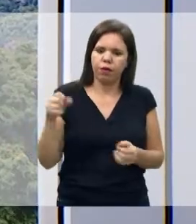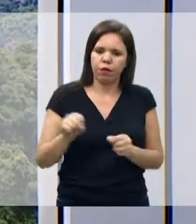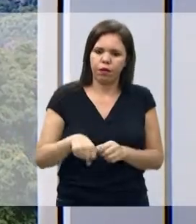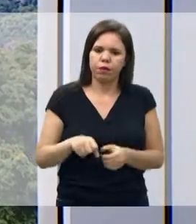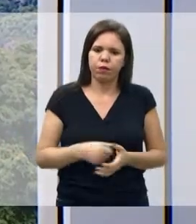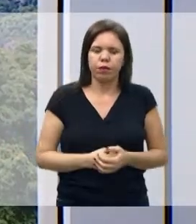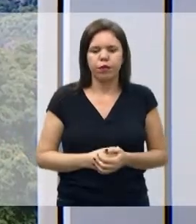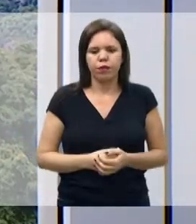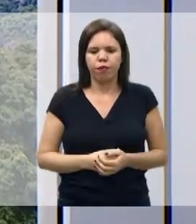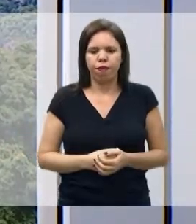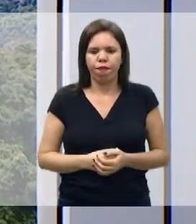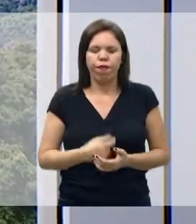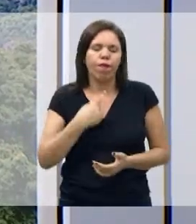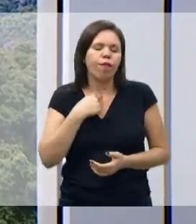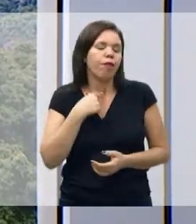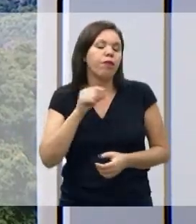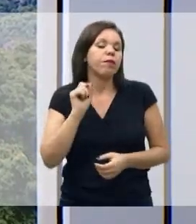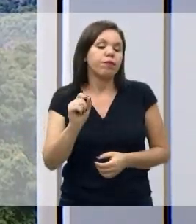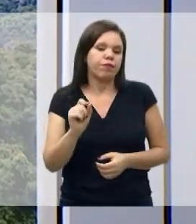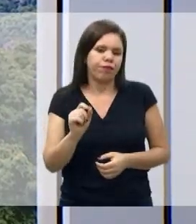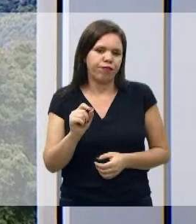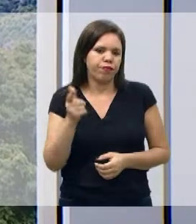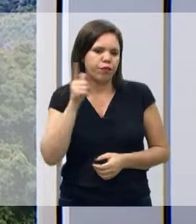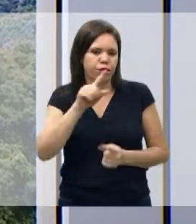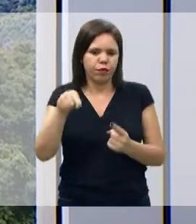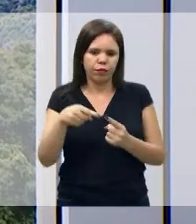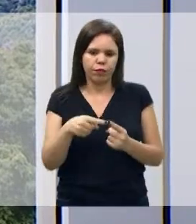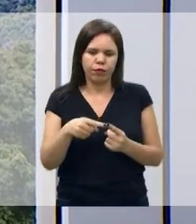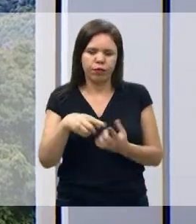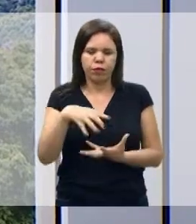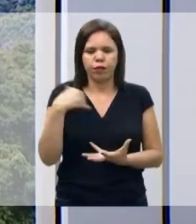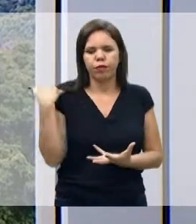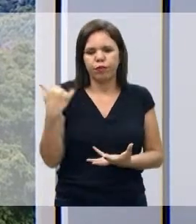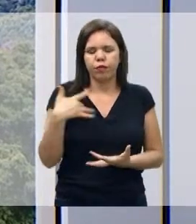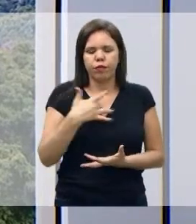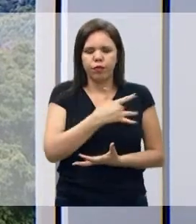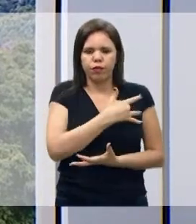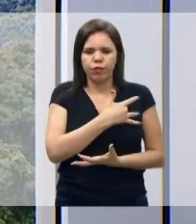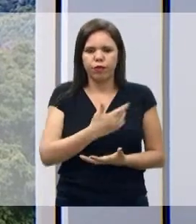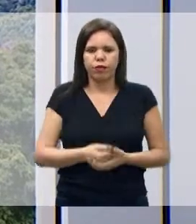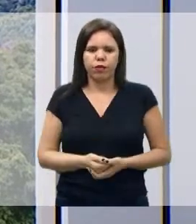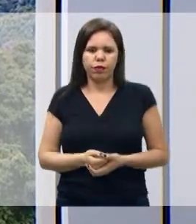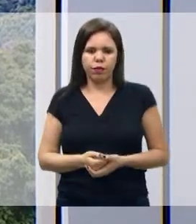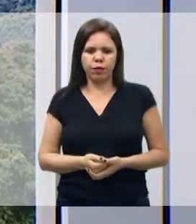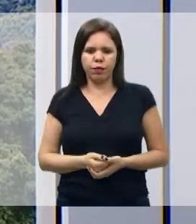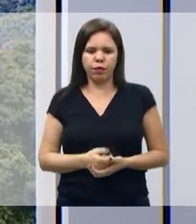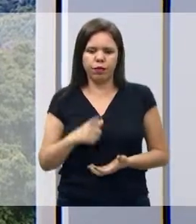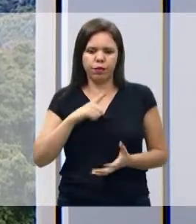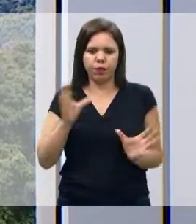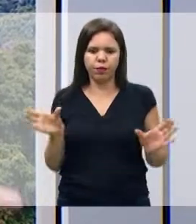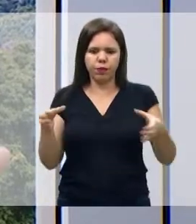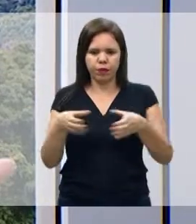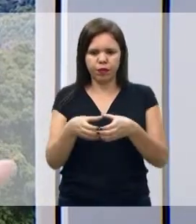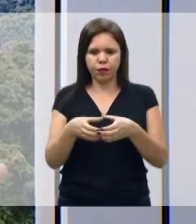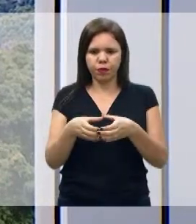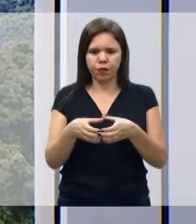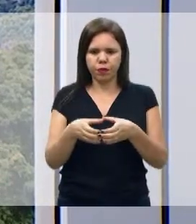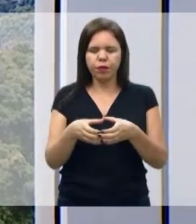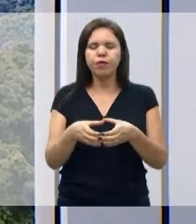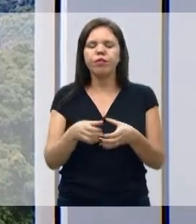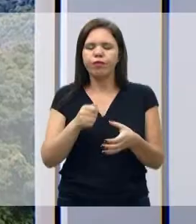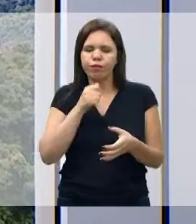que se deseja, né? Todos nós esperamos alcançar um envelhecimento saudável. Então, a gente tem o grupo que está